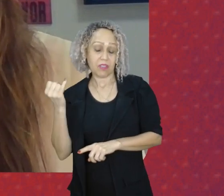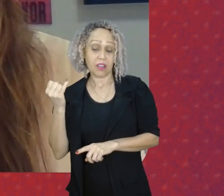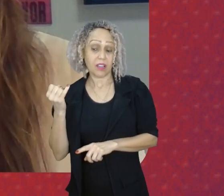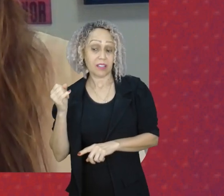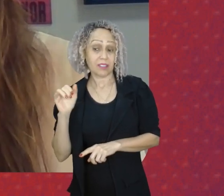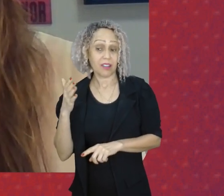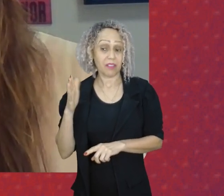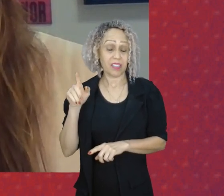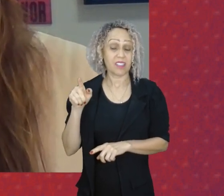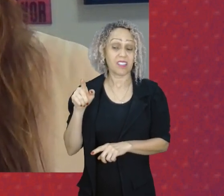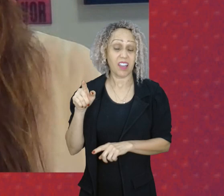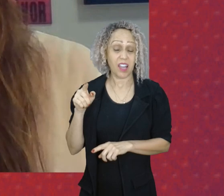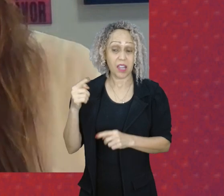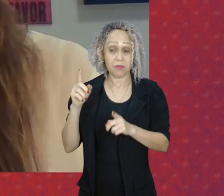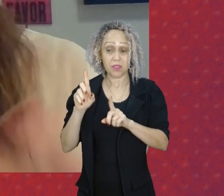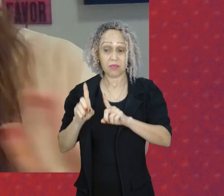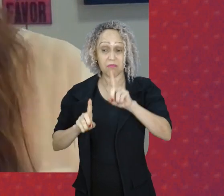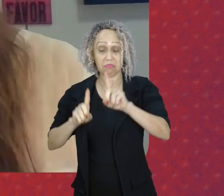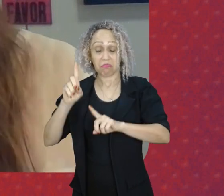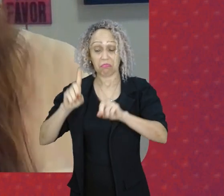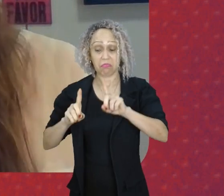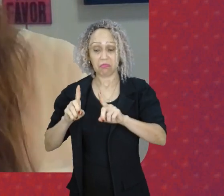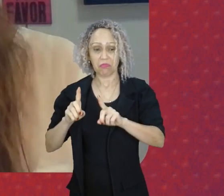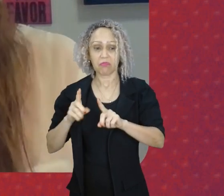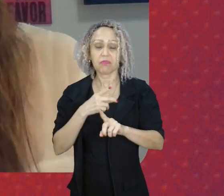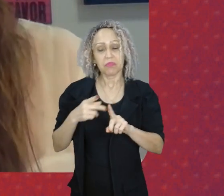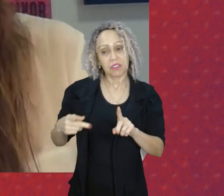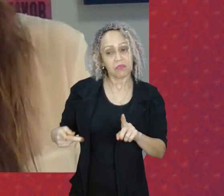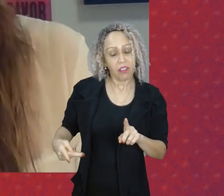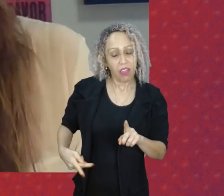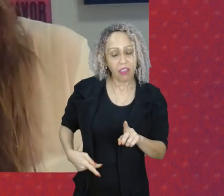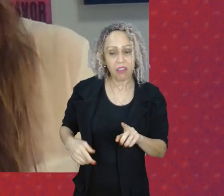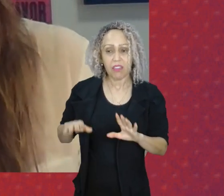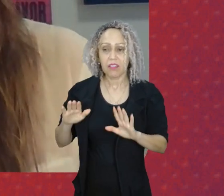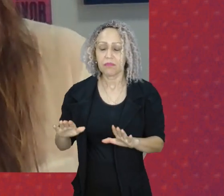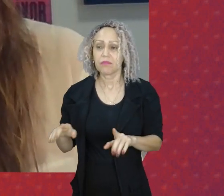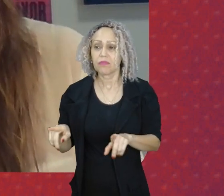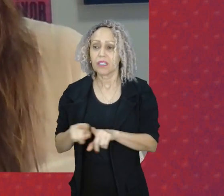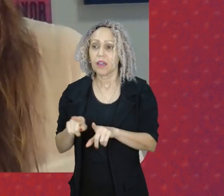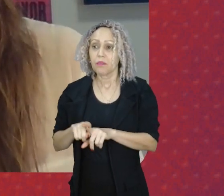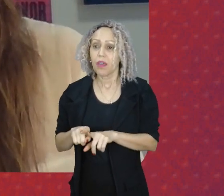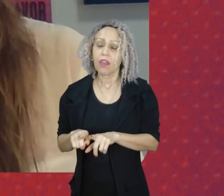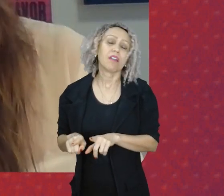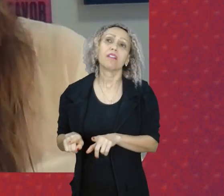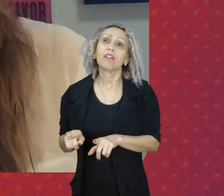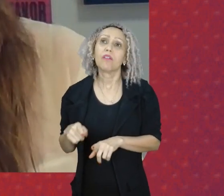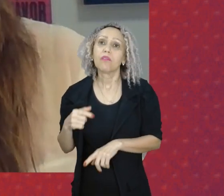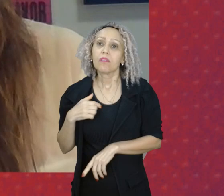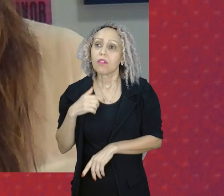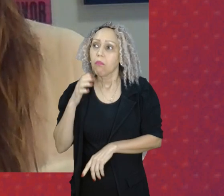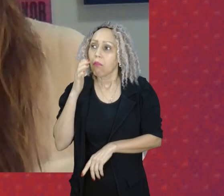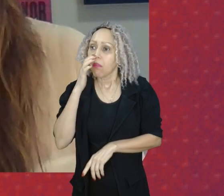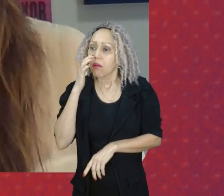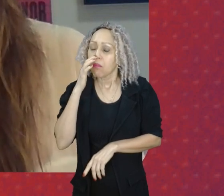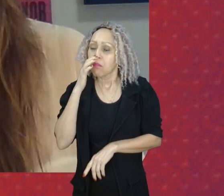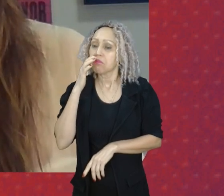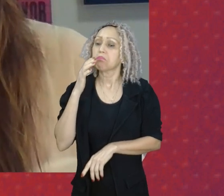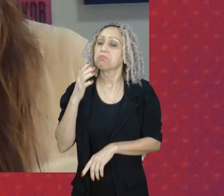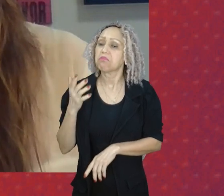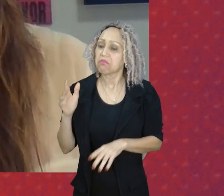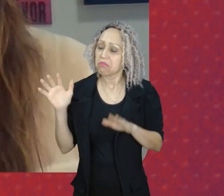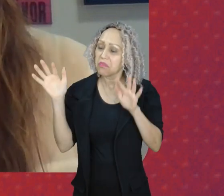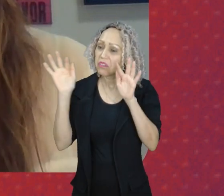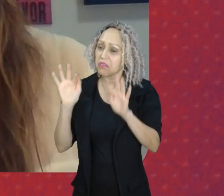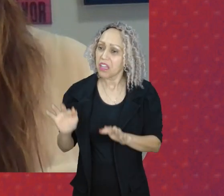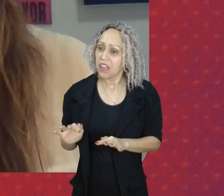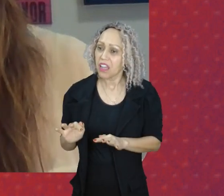espaços majoritários como protagonistas. Outro grande exemplo que eu achei incrível, fiquei, assim, muito feliz, que eu acho que é um